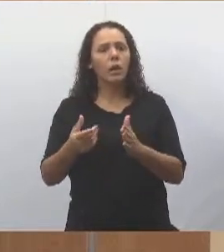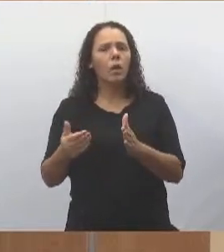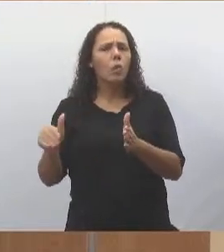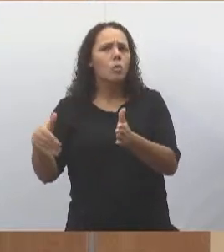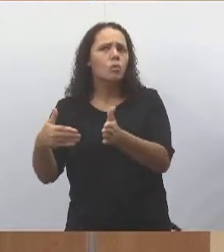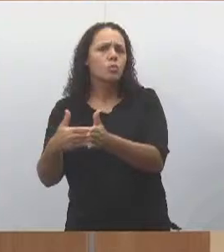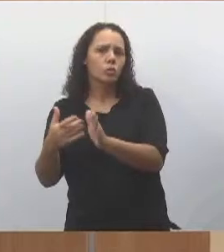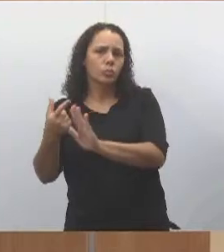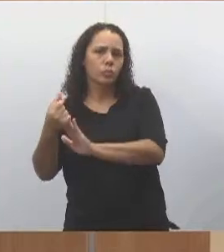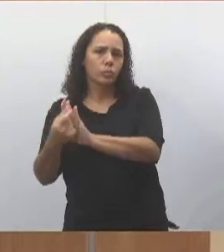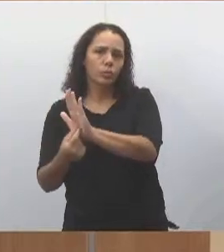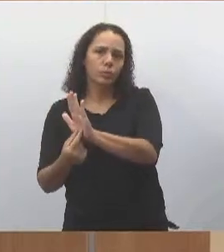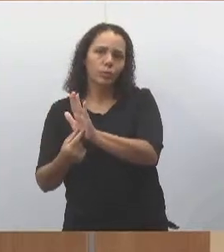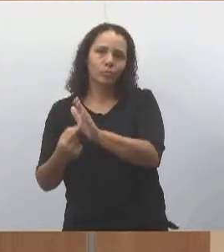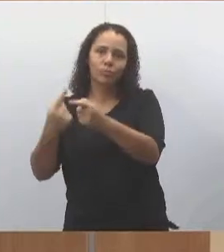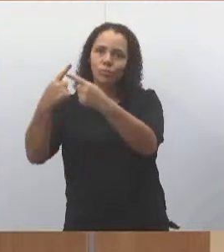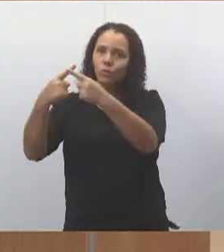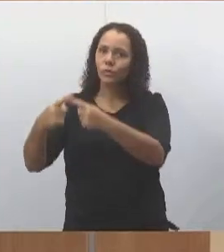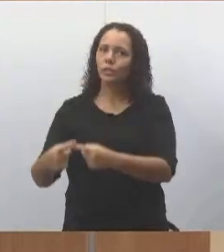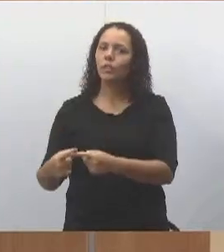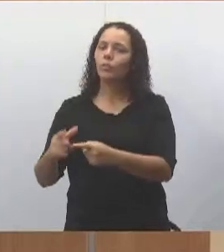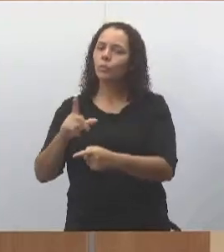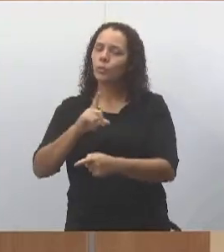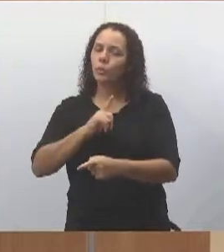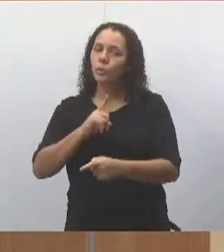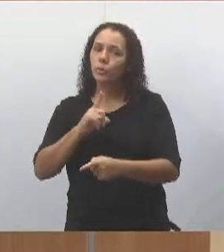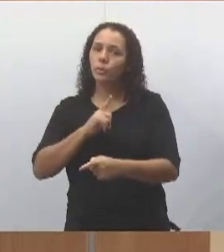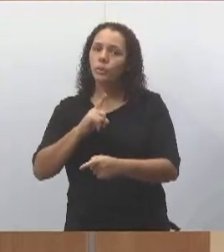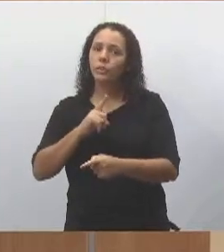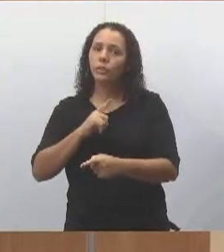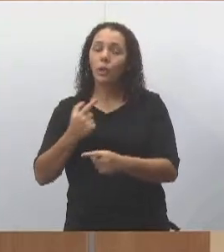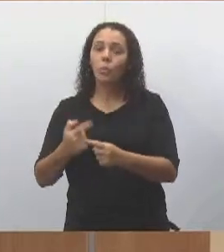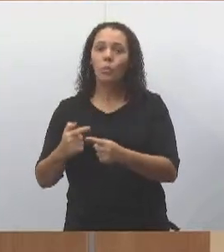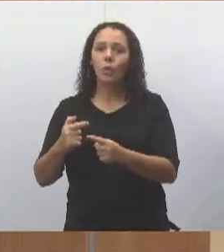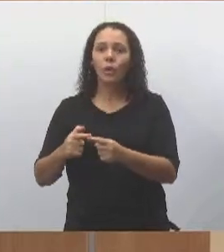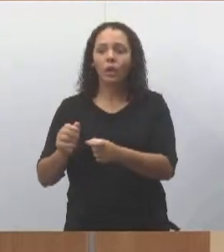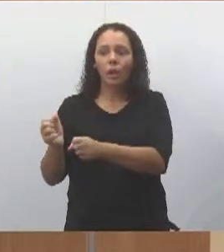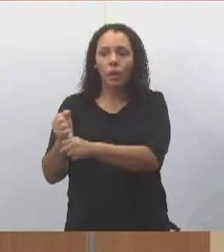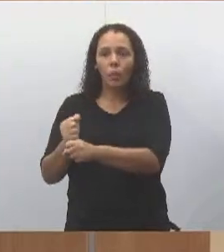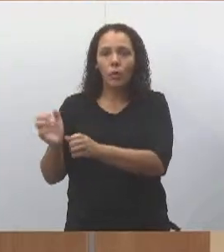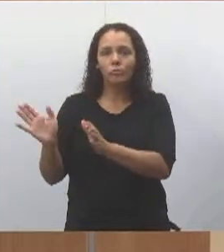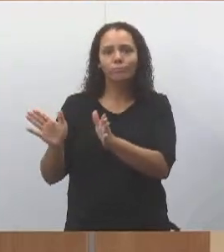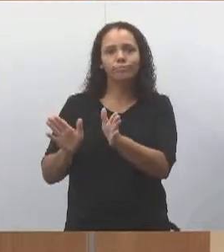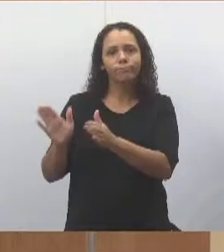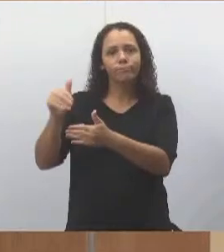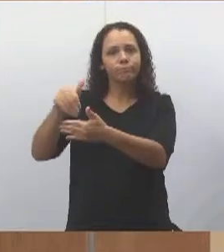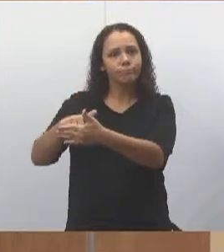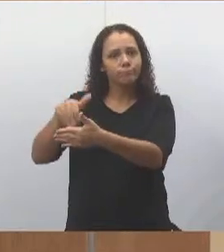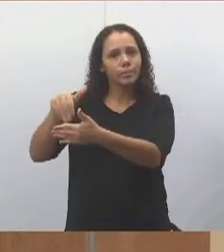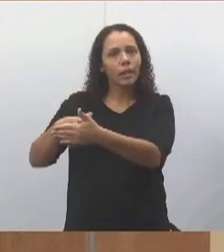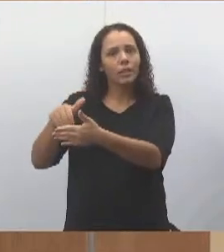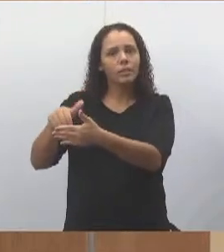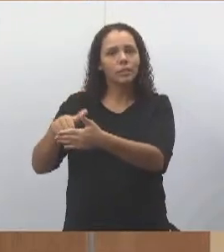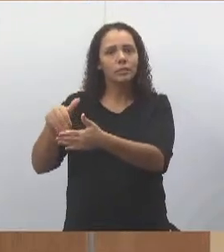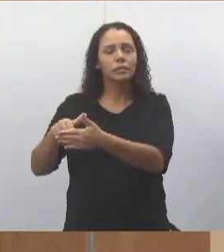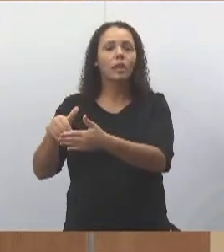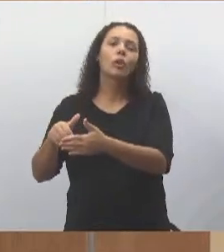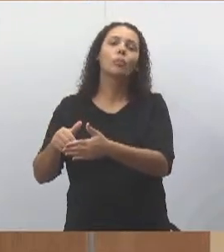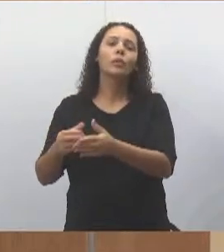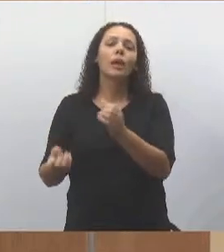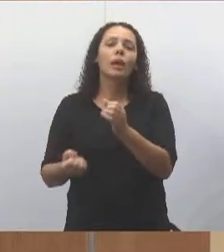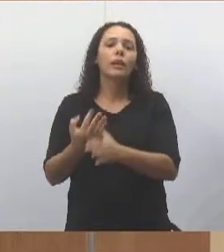último orçamento ele tem um desafio adicional, que ele coincide com o período eleitoral. Ele é feito ao longo dos meses de julho a